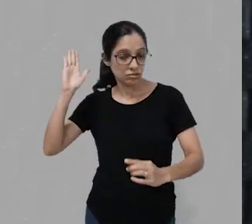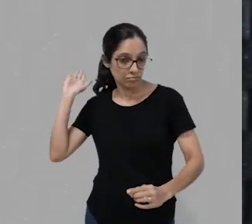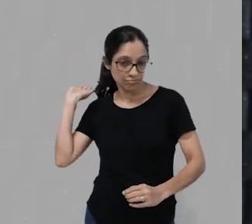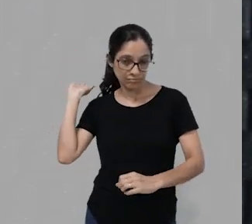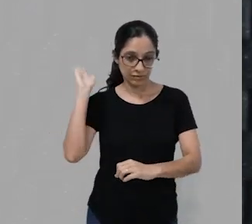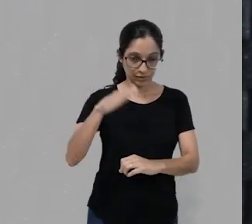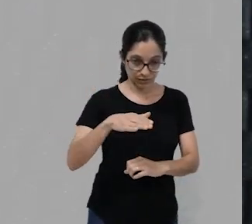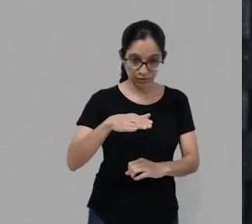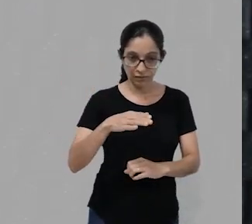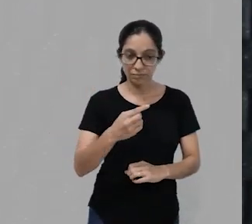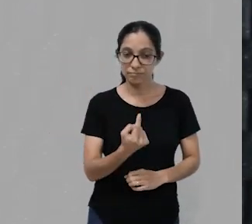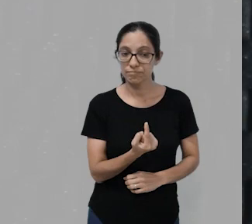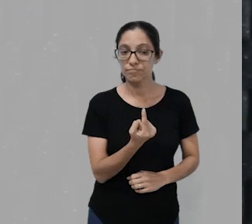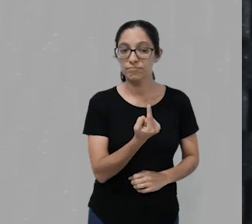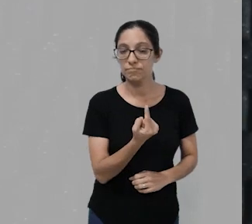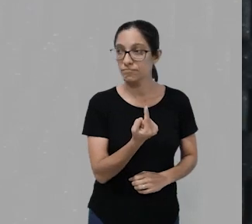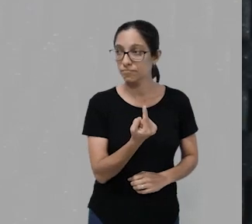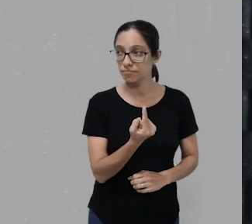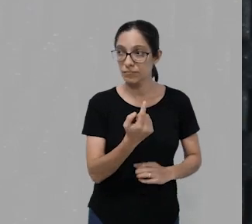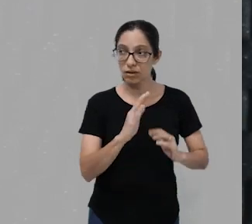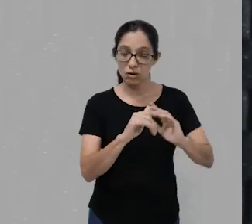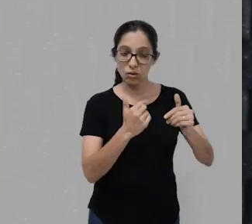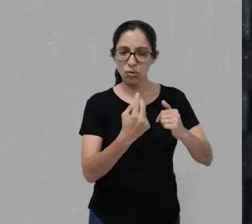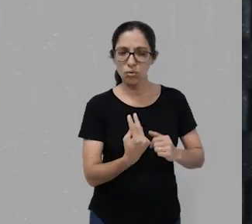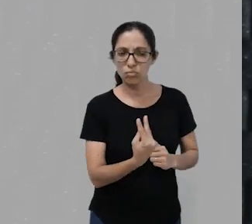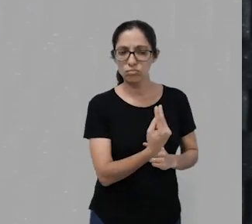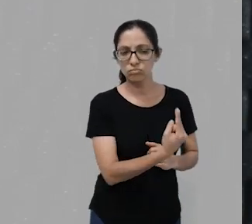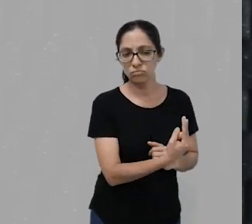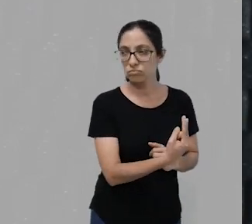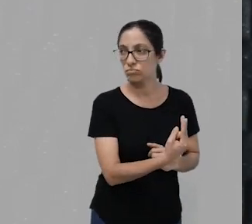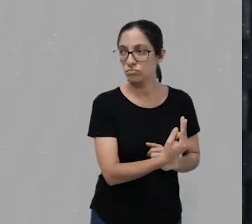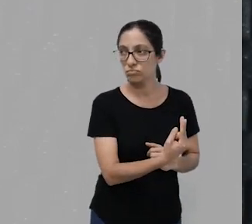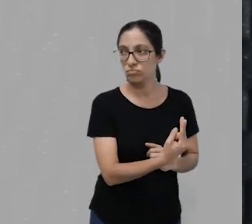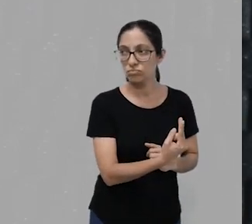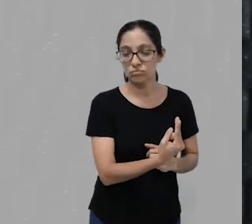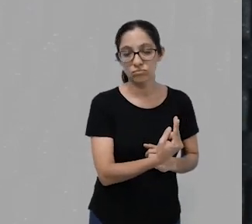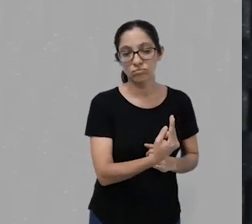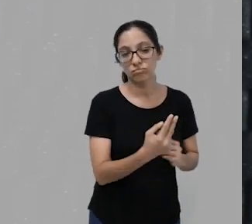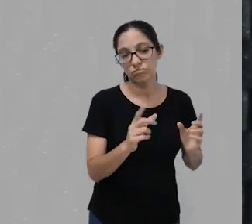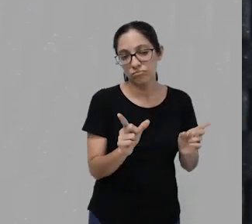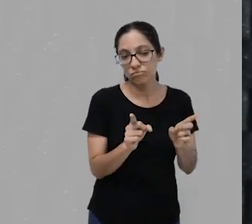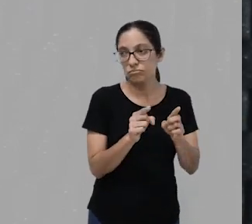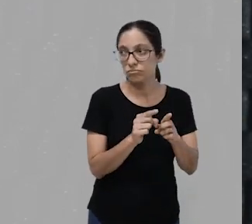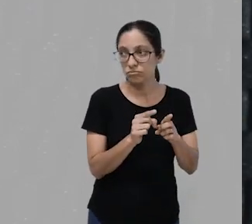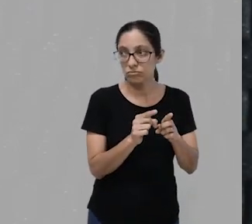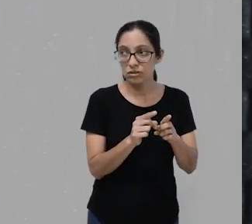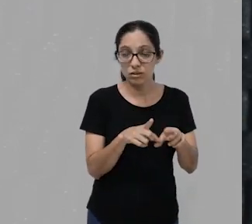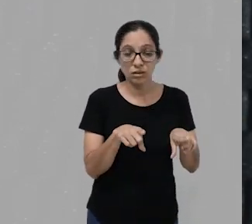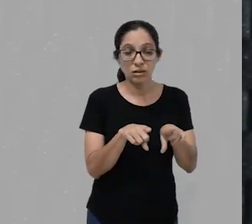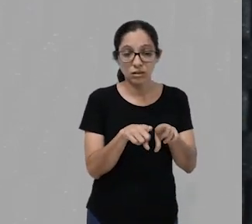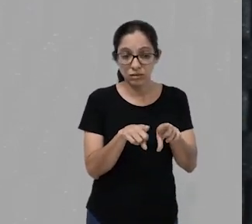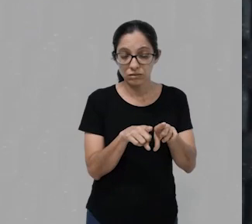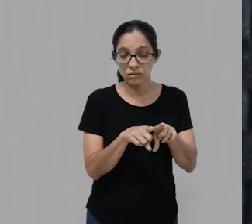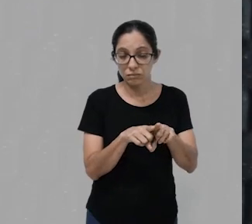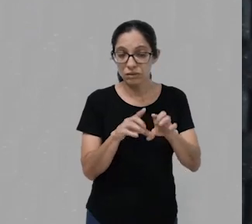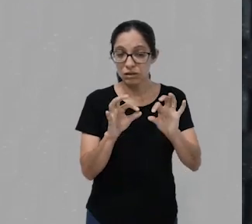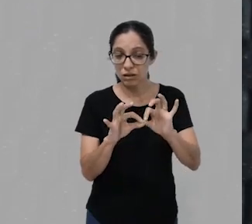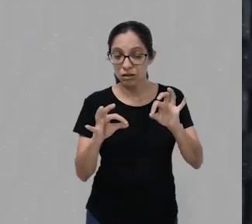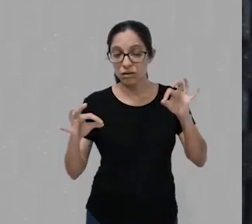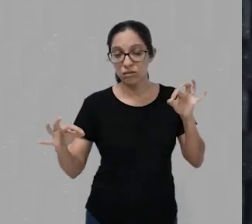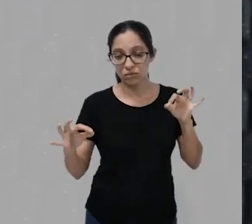linha de saque curta aqui no individual ou da longa. A dupla, essa aqui também é curta e essa aqui é a